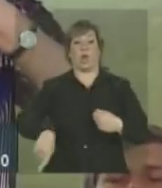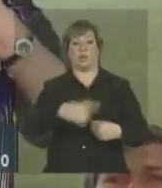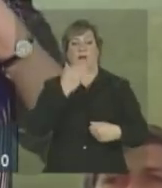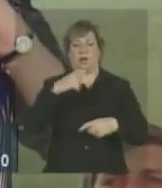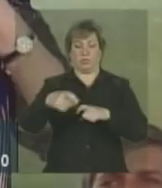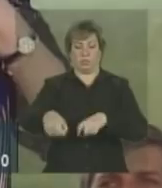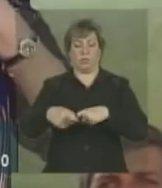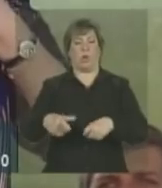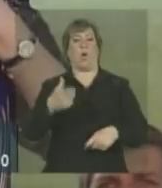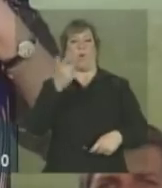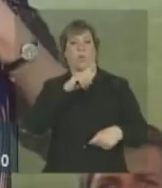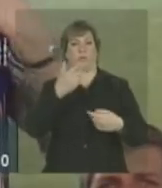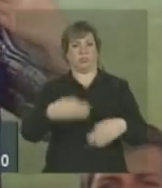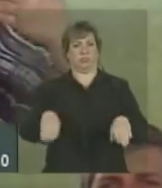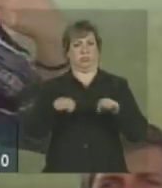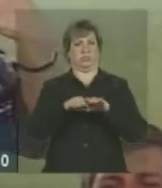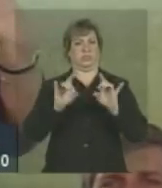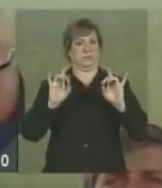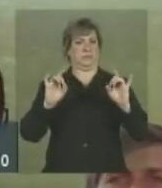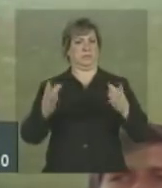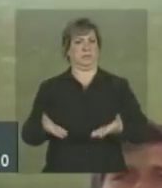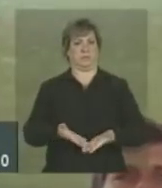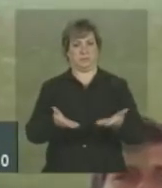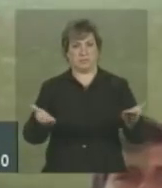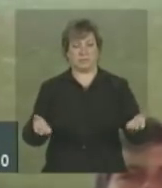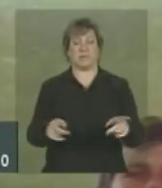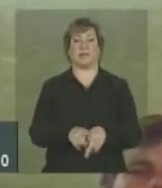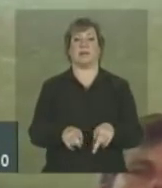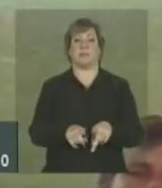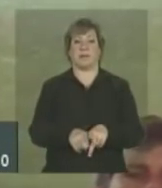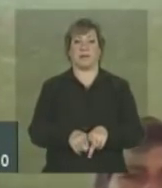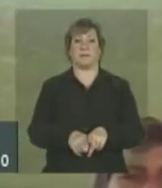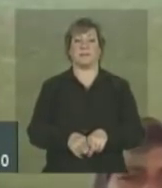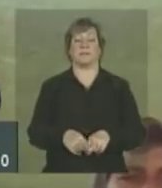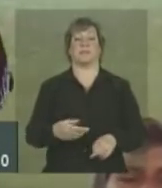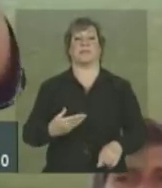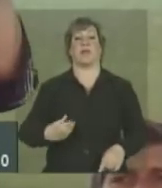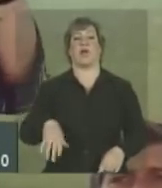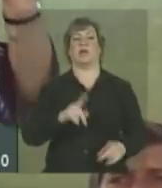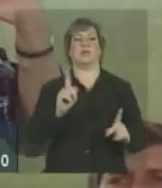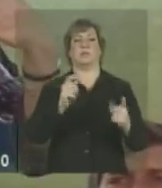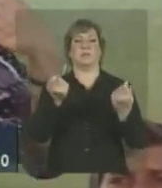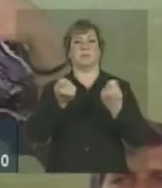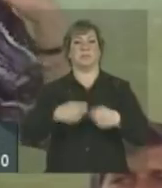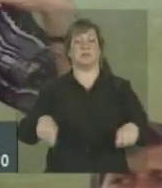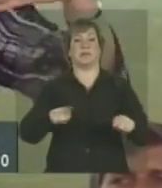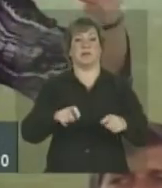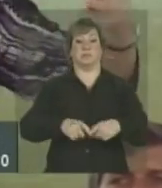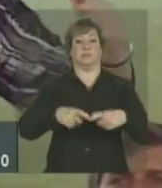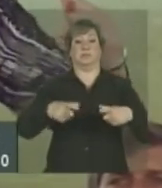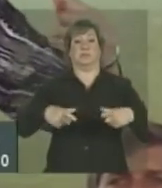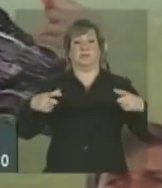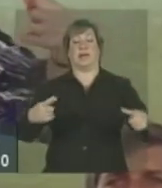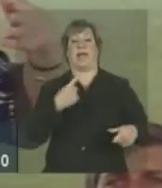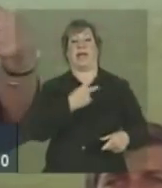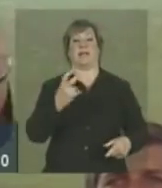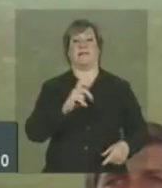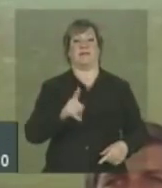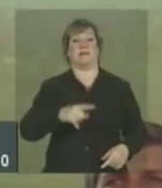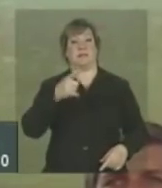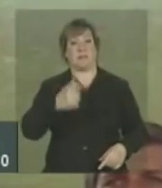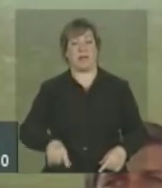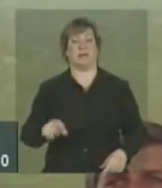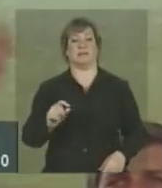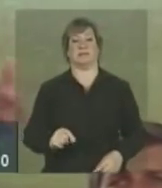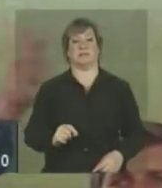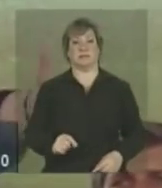agricultura continue competitiva, que nós não precisemos de ampliar cada vez mais